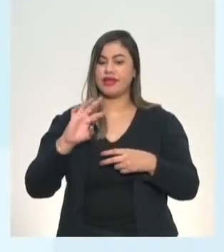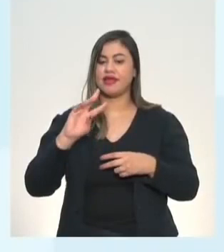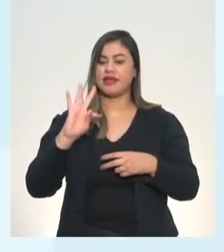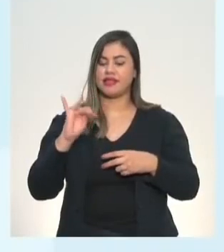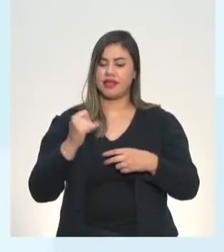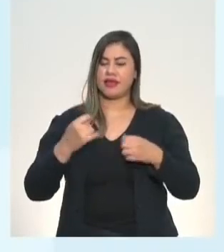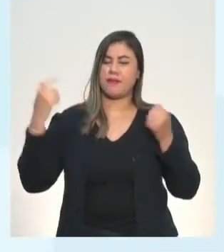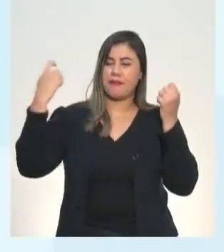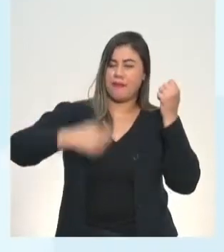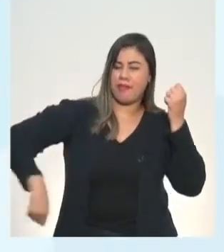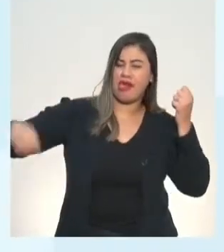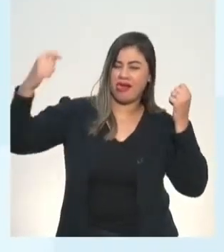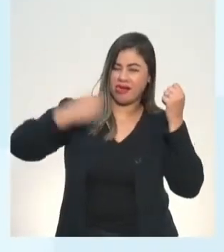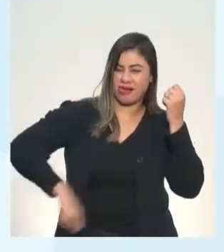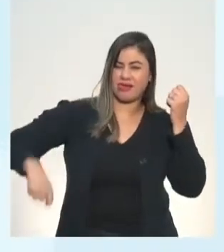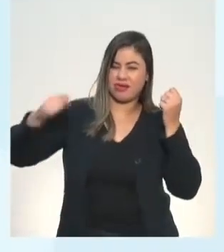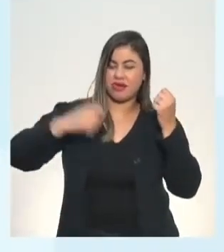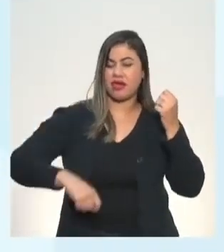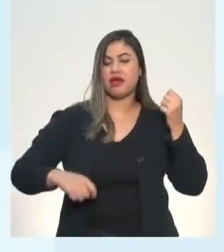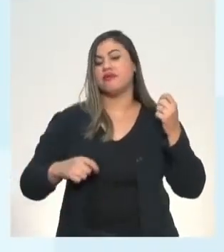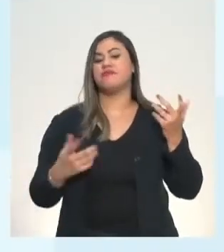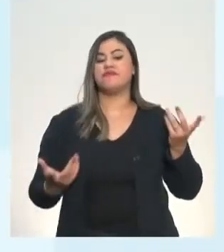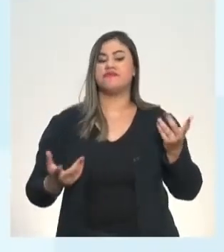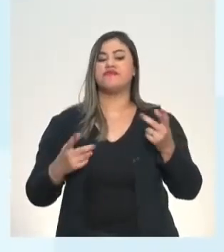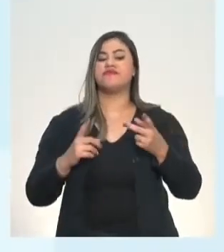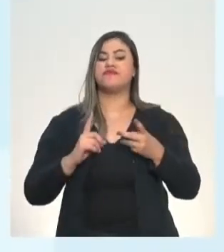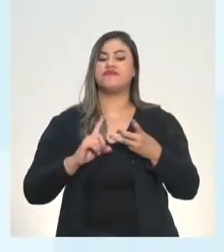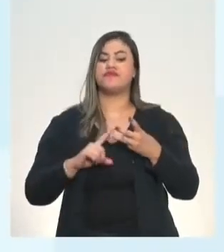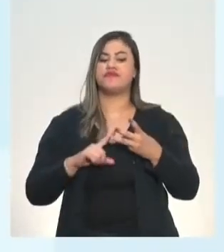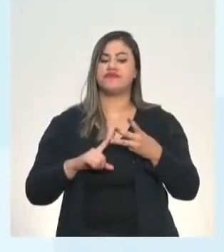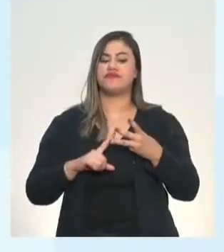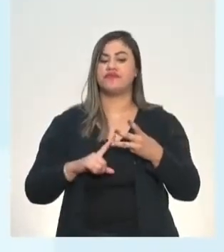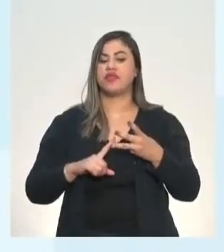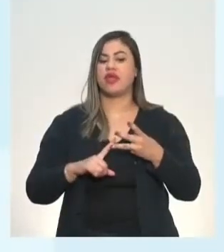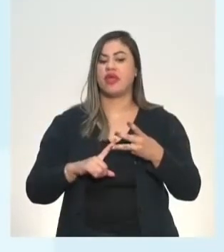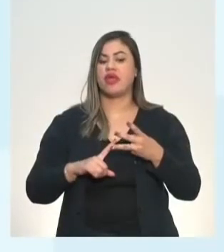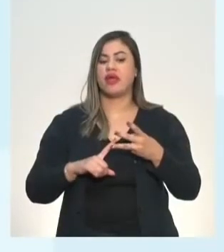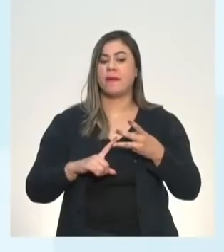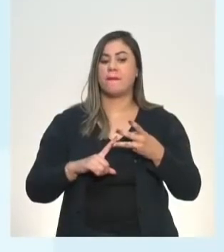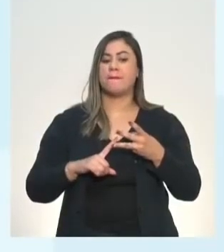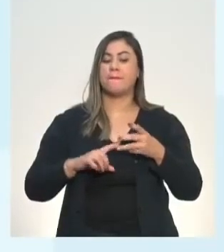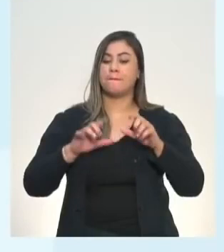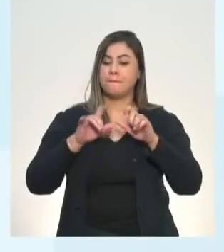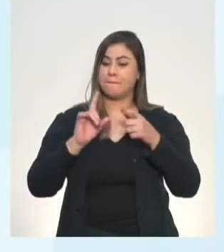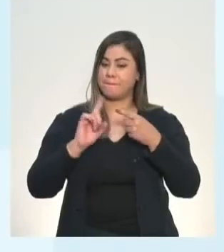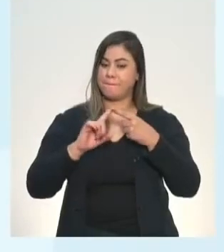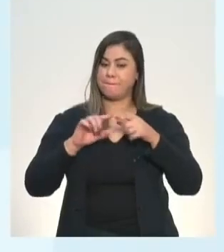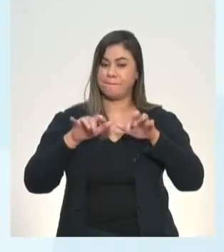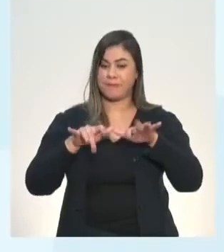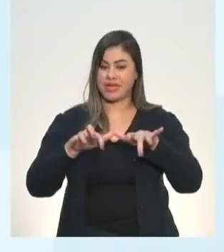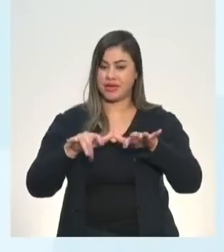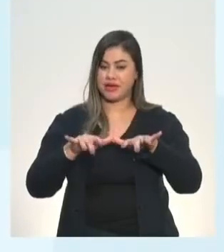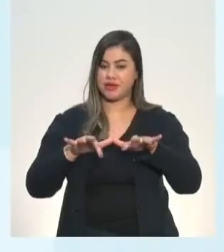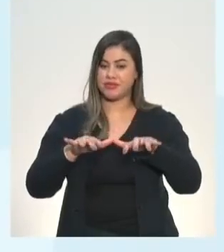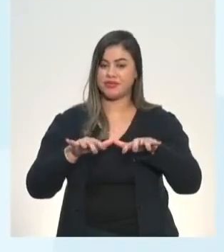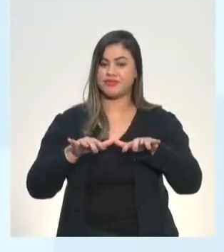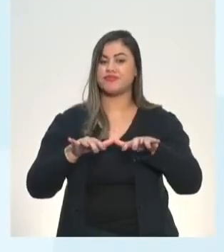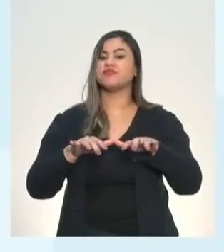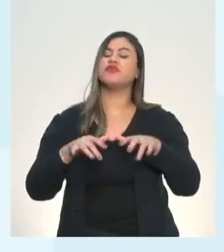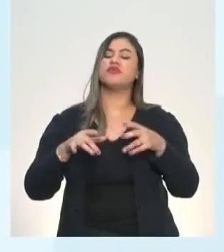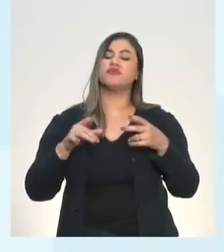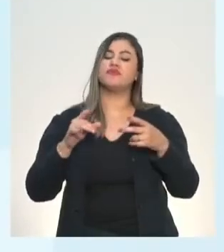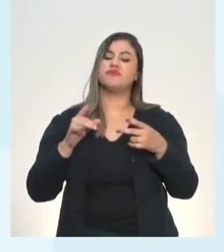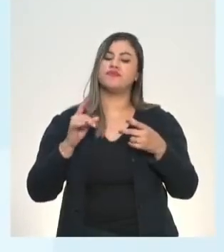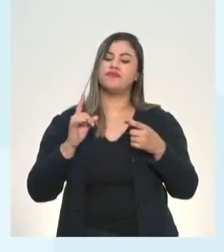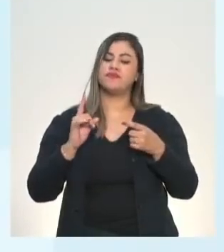he played the piano and he played the guitar. O piano tá lá em cima, né? Tá, ele é pianista, então